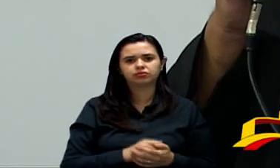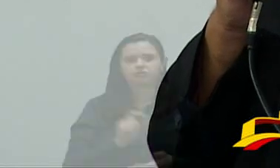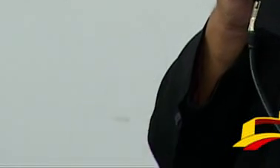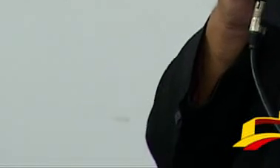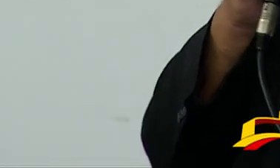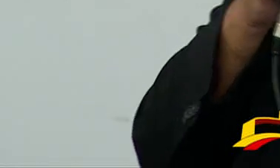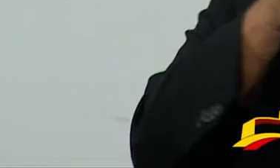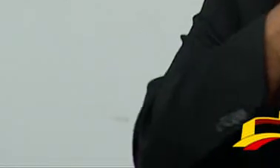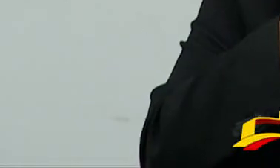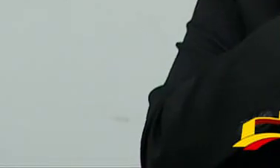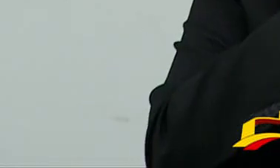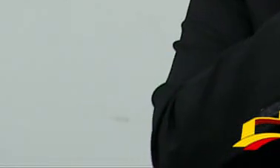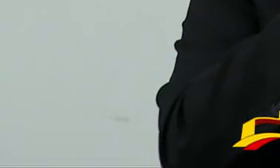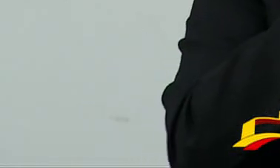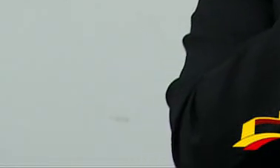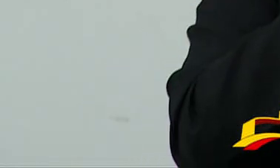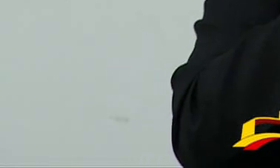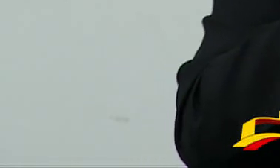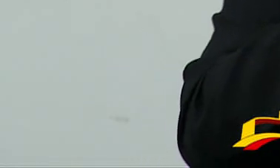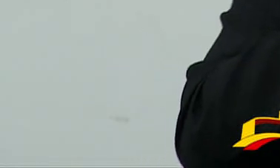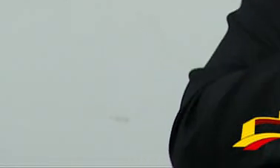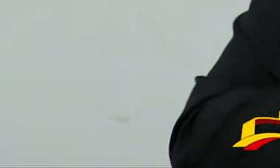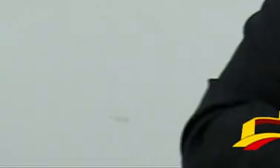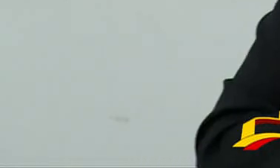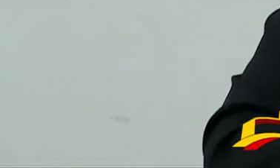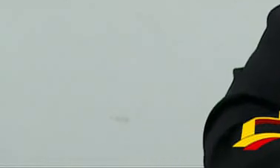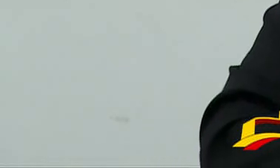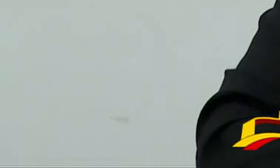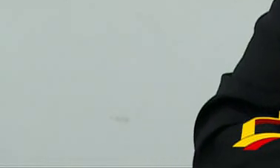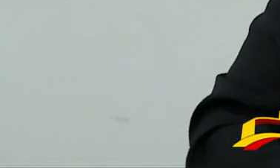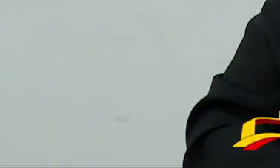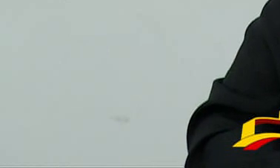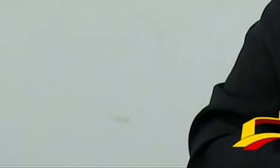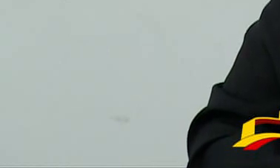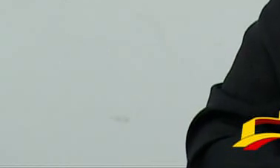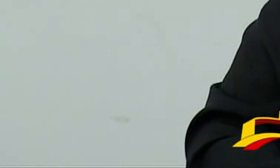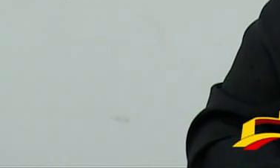Cristiano? Eu passo a palavra para o Cristiano.